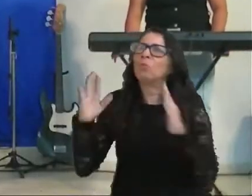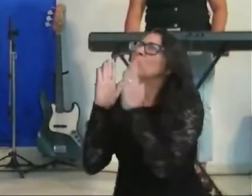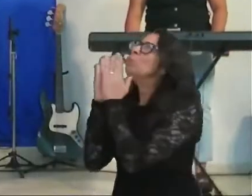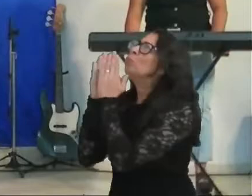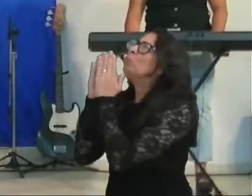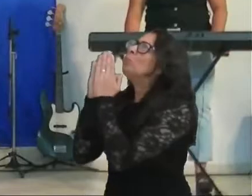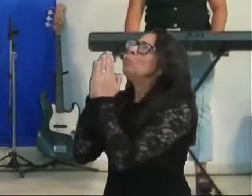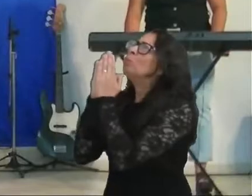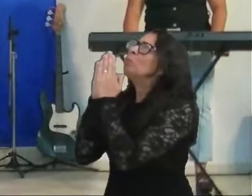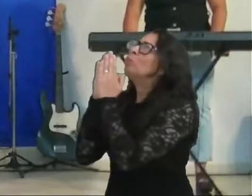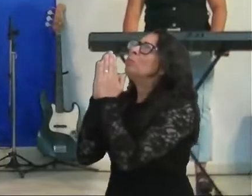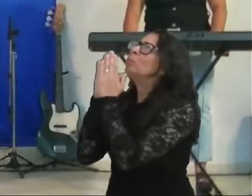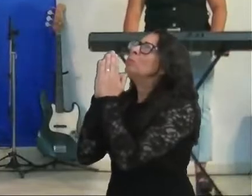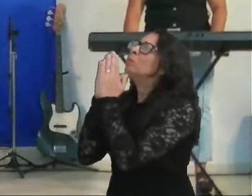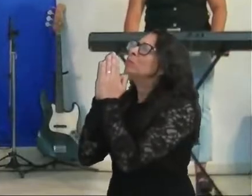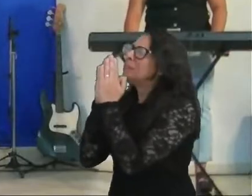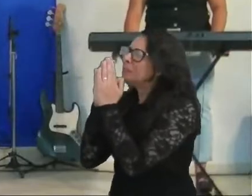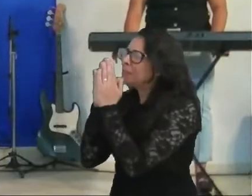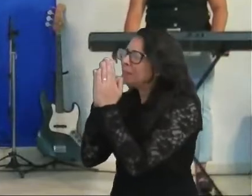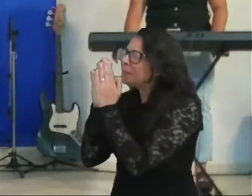em Jesus Cristo.